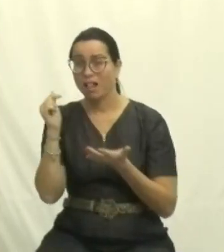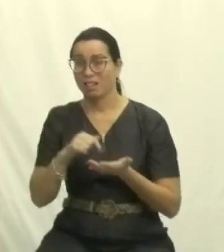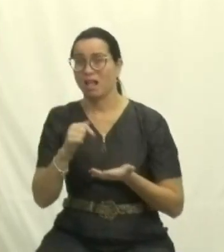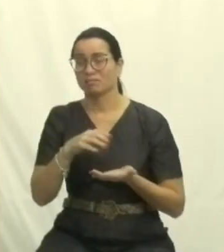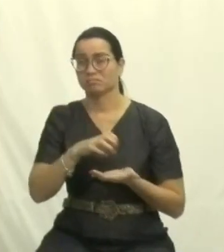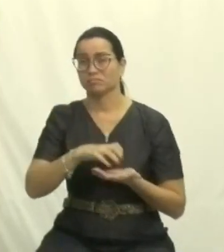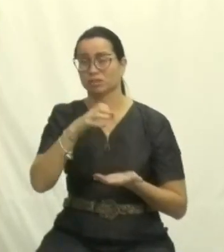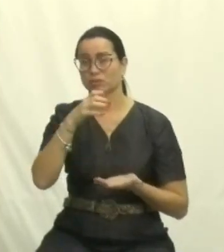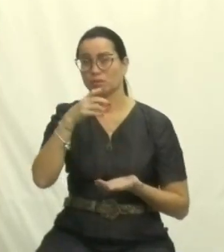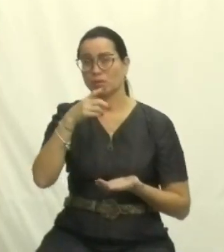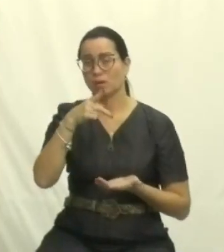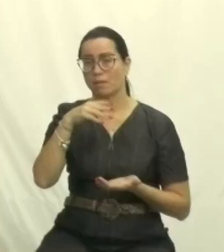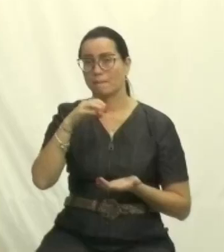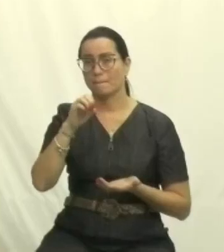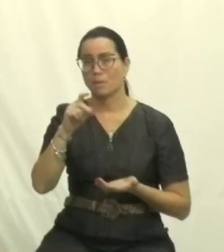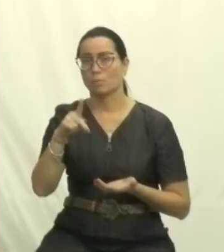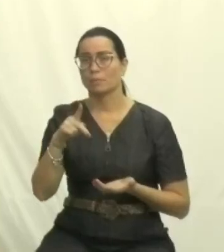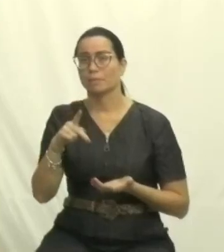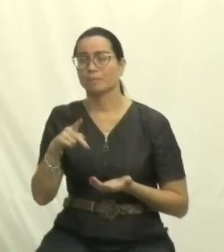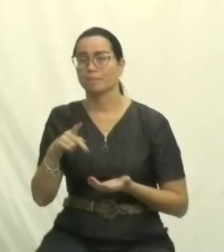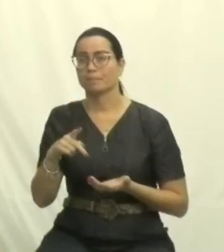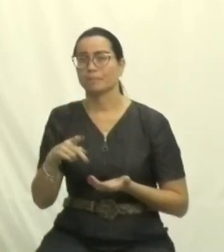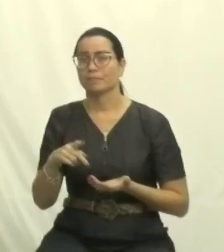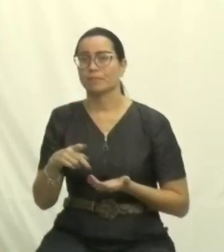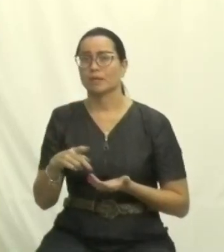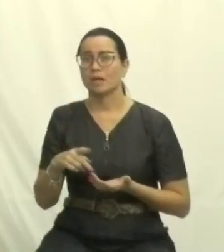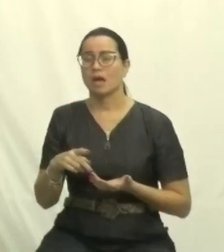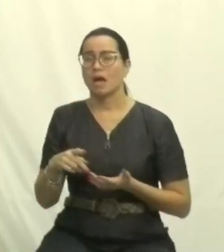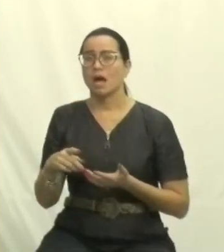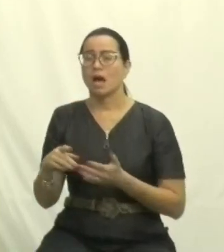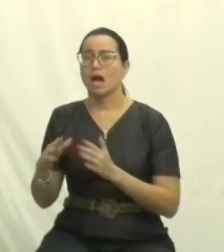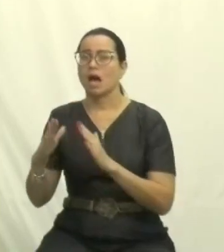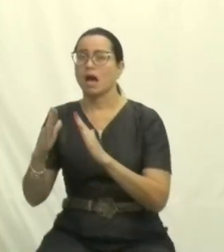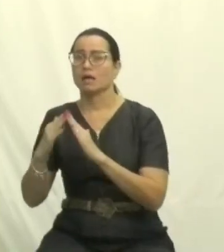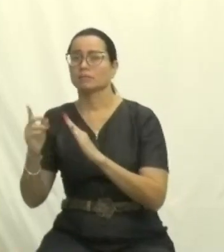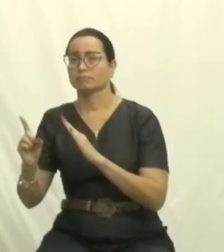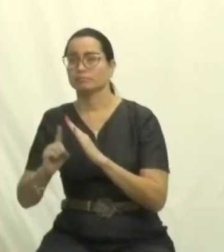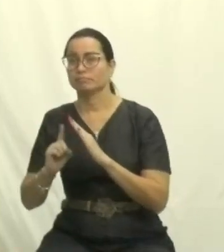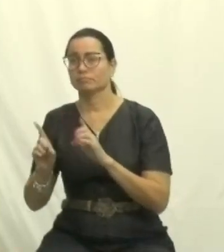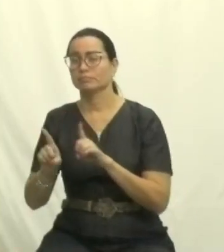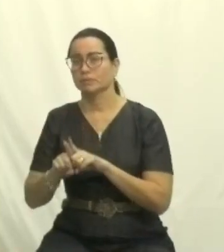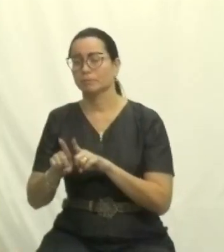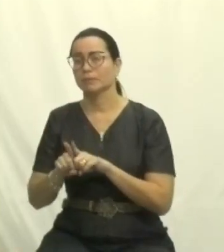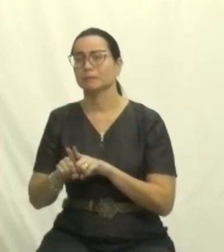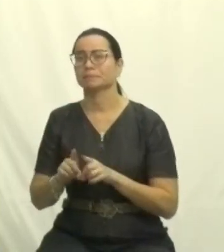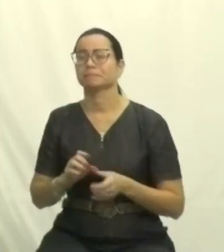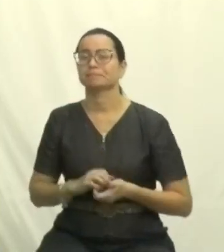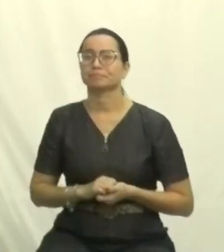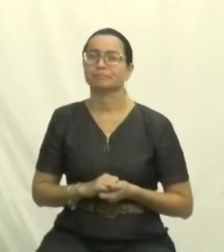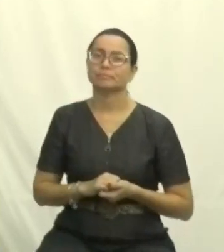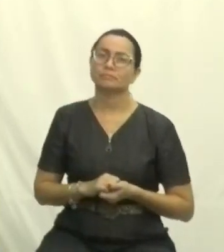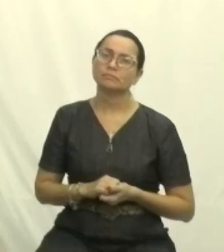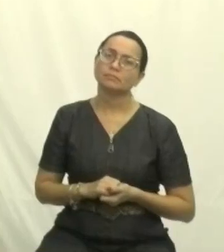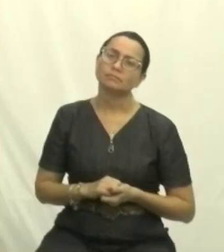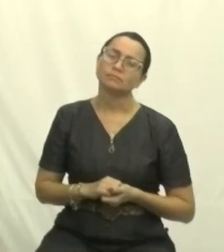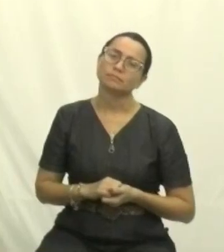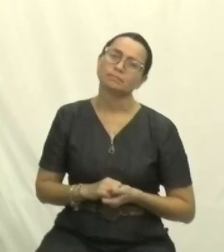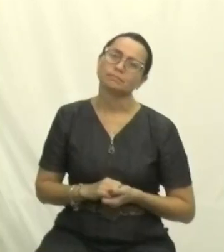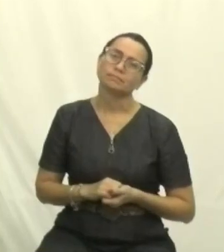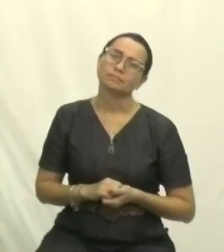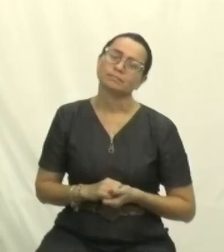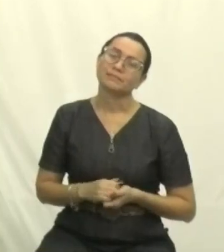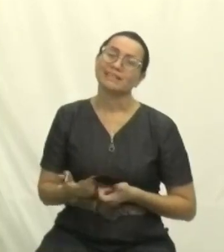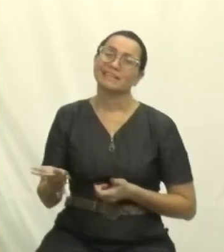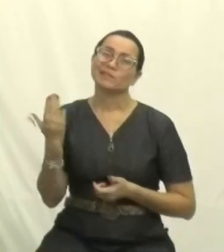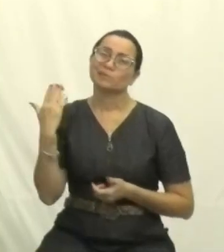hoje, infelizmente, tem o maior número de pessoas dependentes químicos ali, que estão ali e que antigamente tinham um prazo